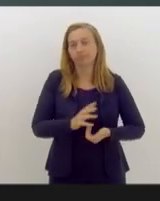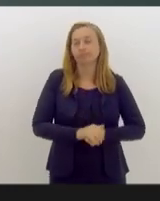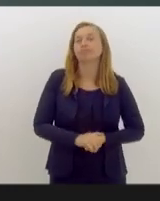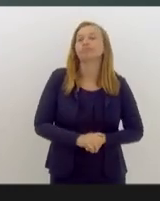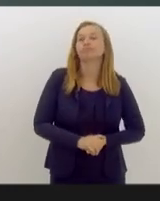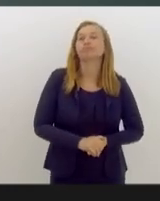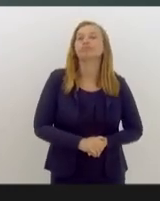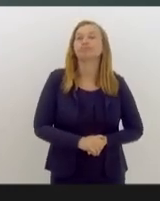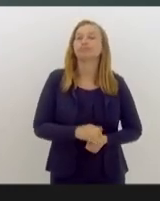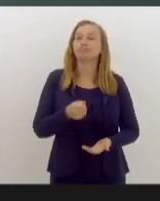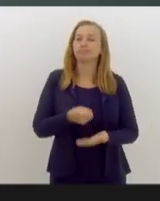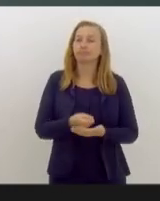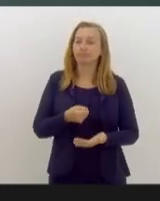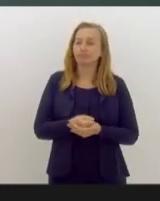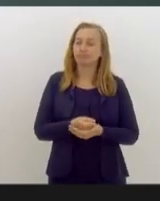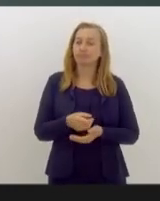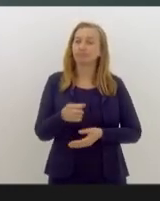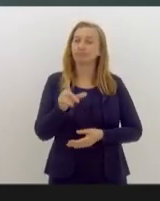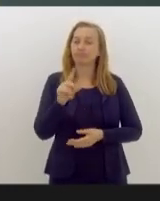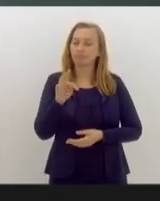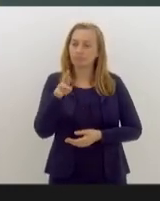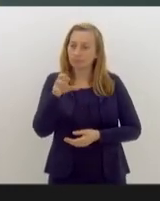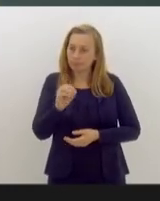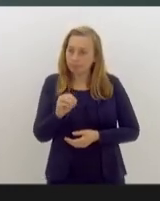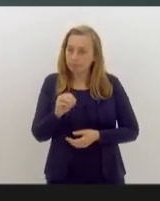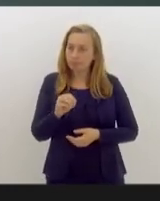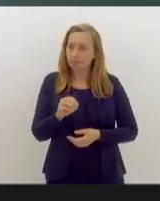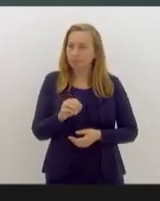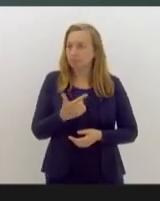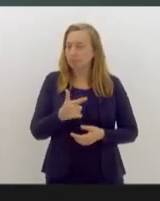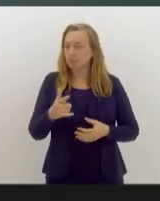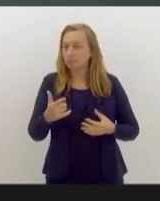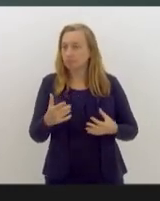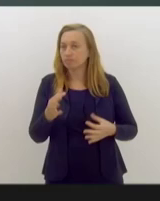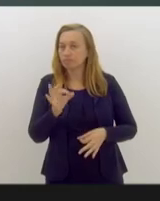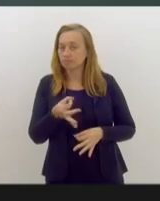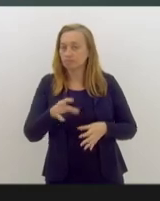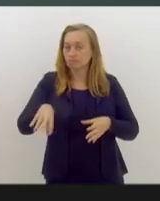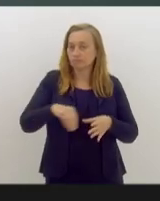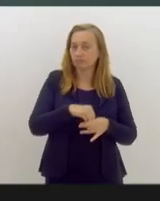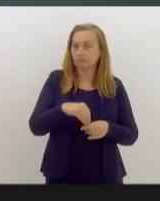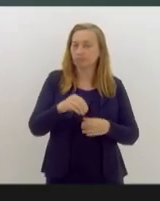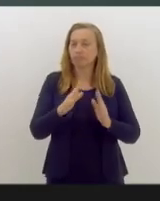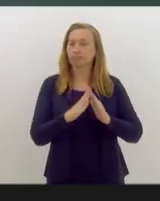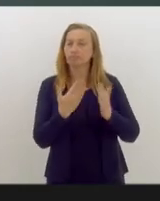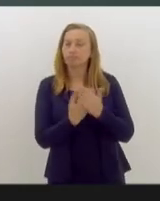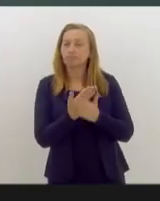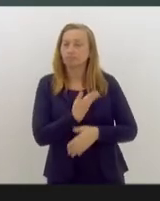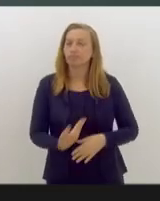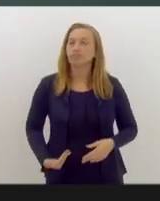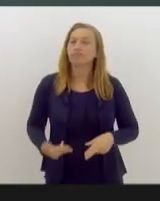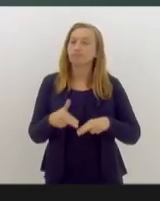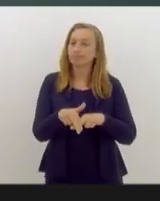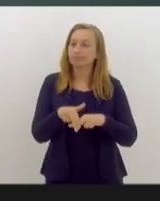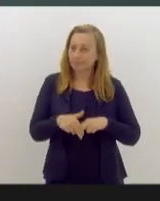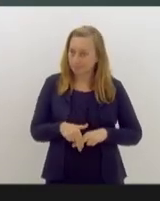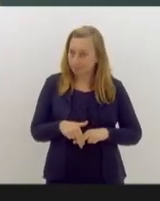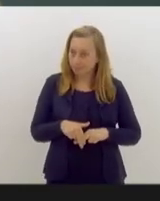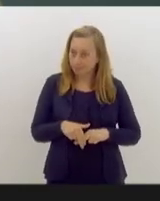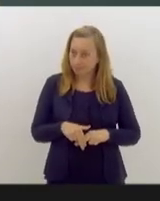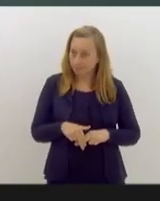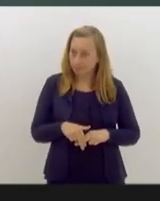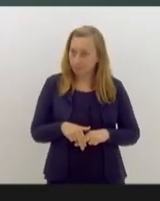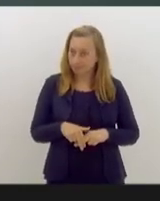a exigência de ter laboratórios, e é que é isso que não está garantido dentro das escolas públicas. Por isso que